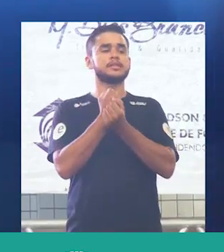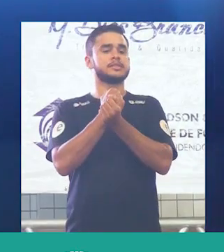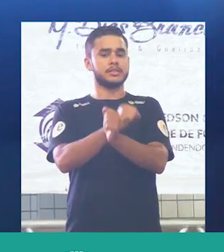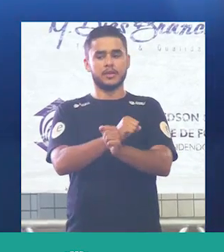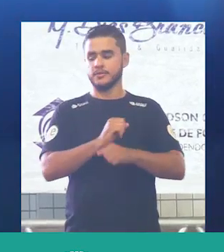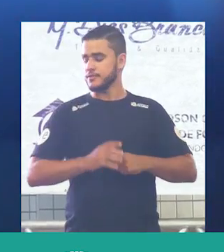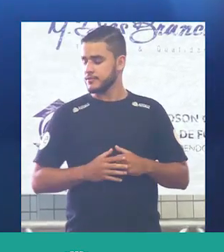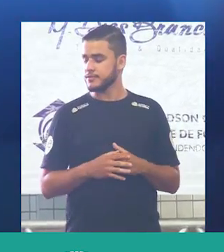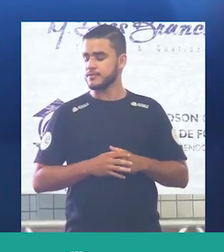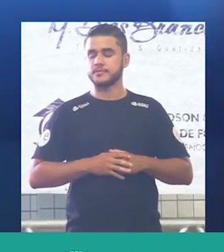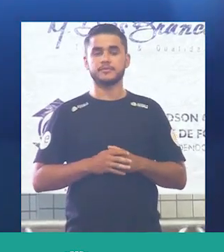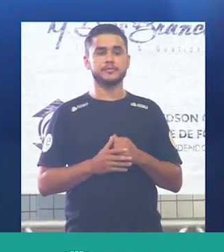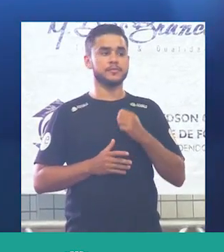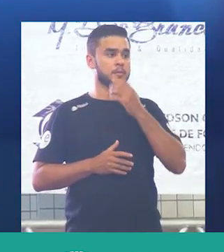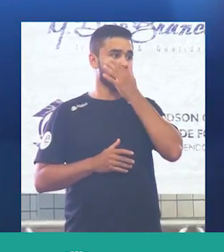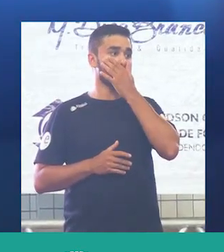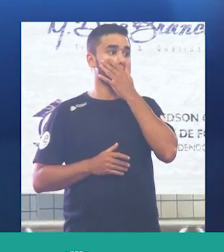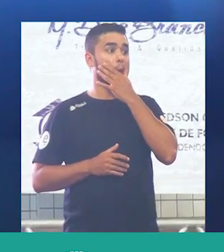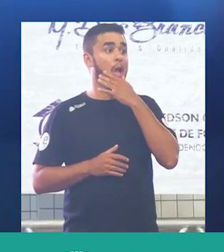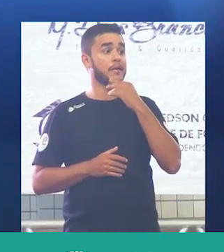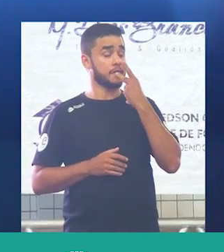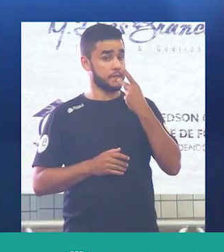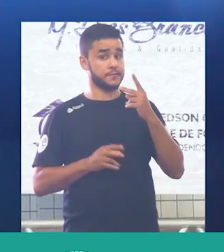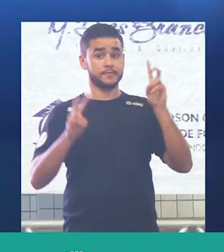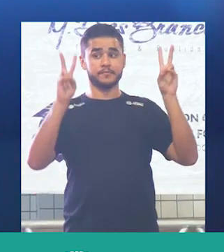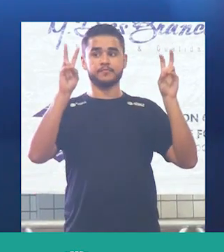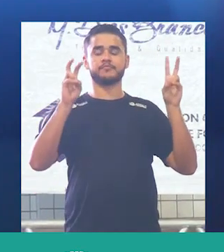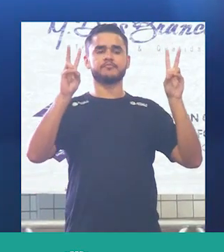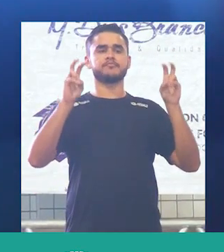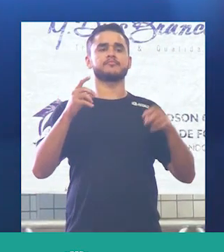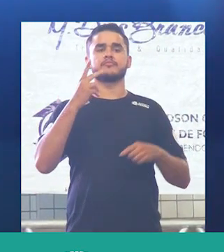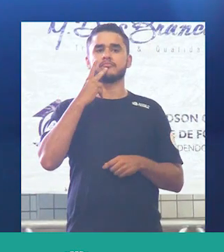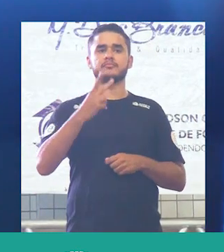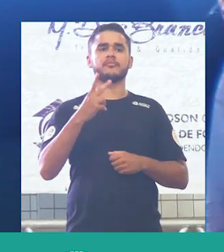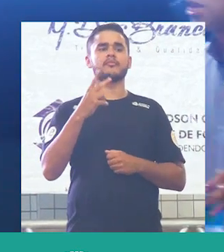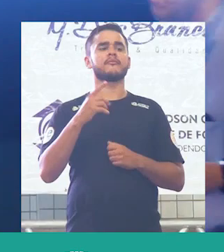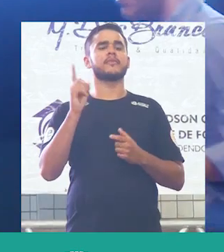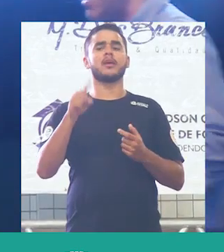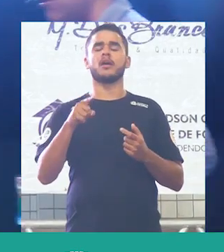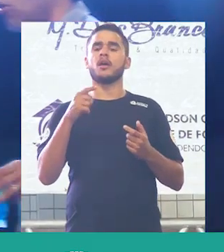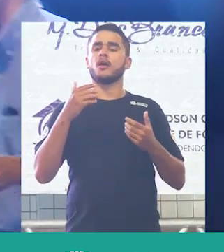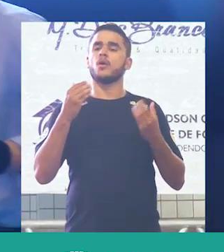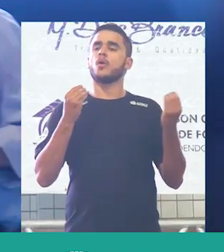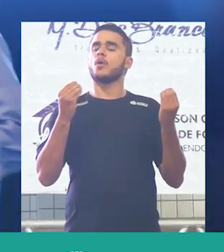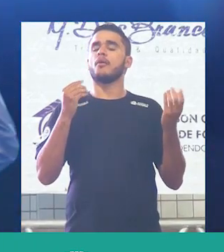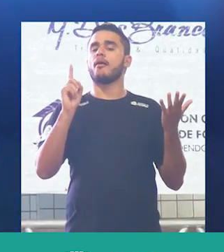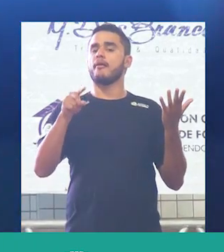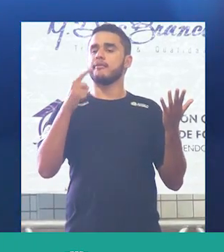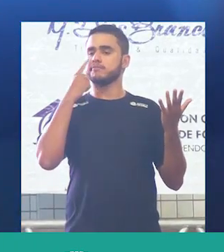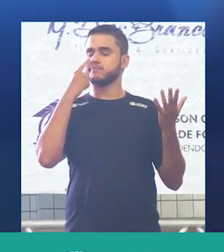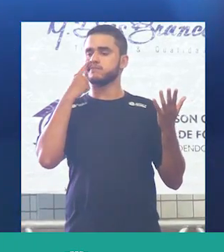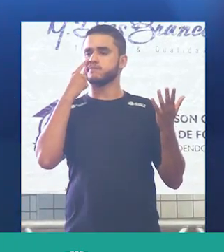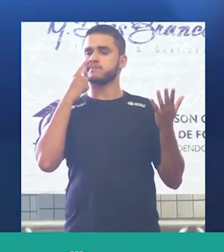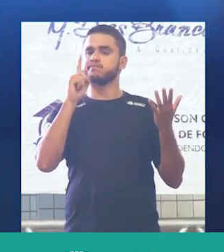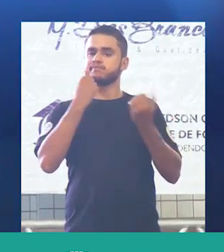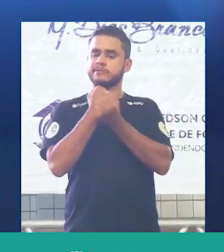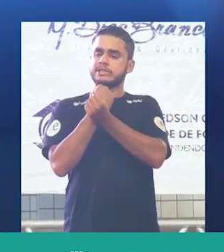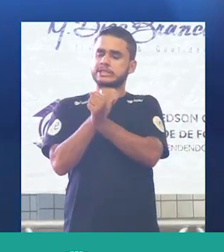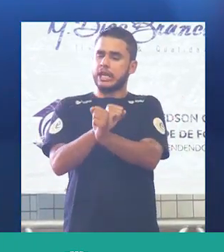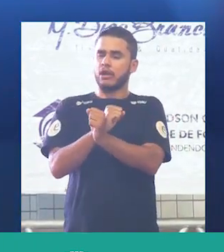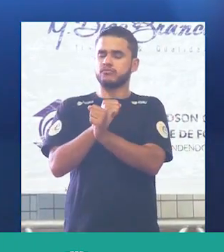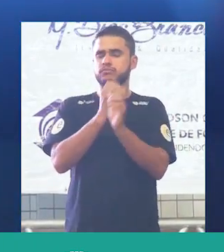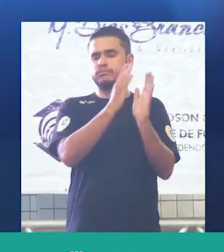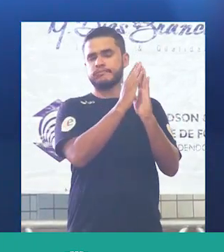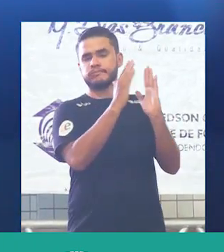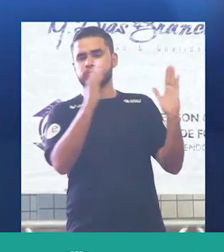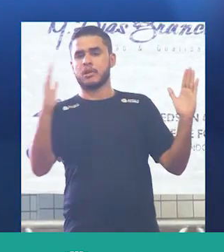quando a gente fala de escravidão, nós vamos falar então do sistema econômico que se